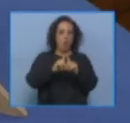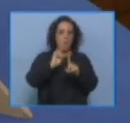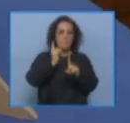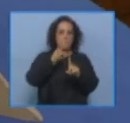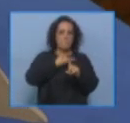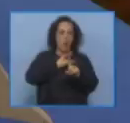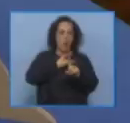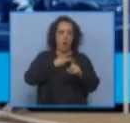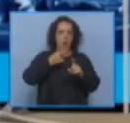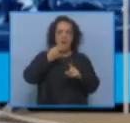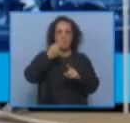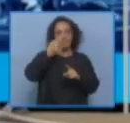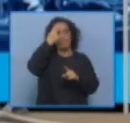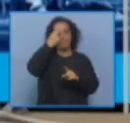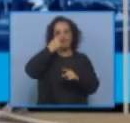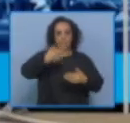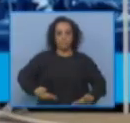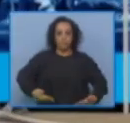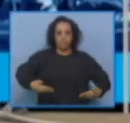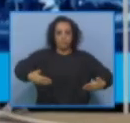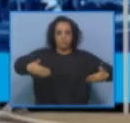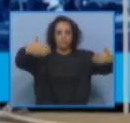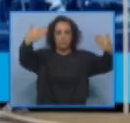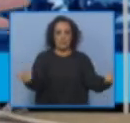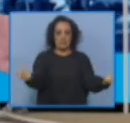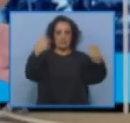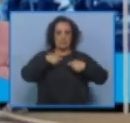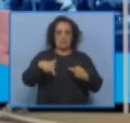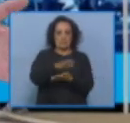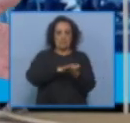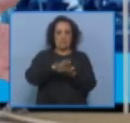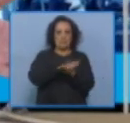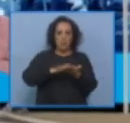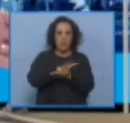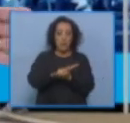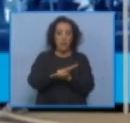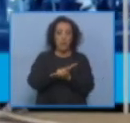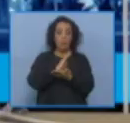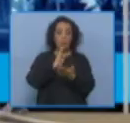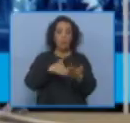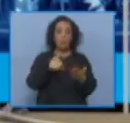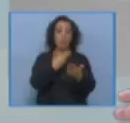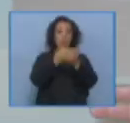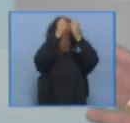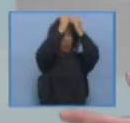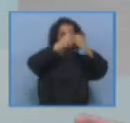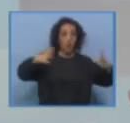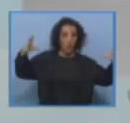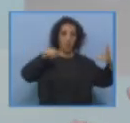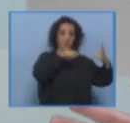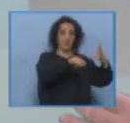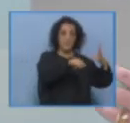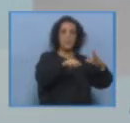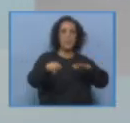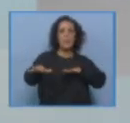está também subjacente àquilo que é uma visão do Brexit, a que se chama hard